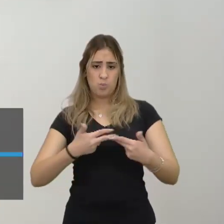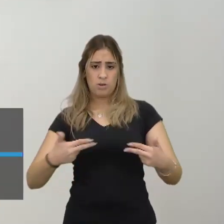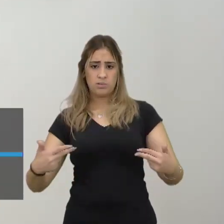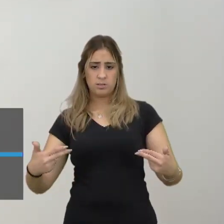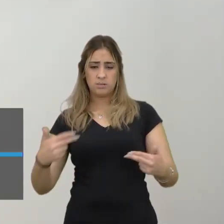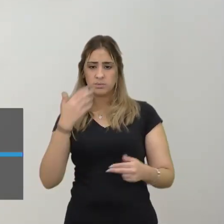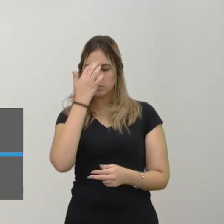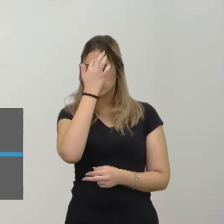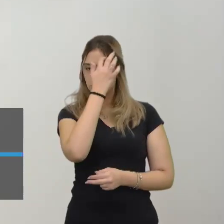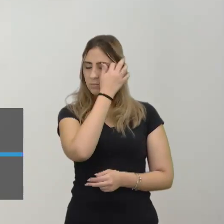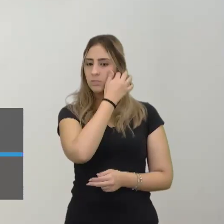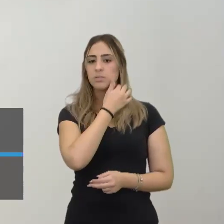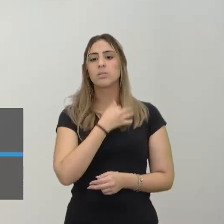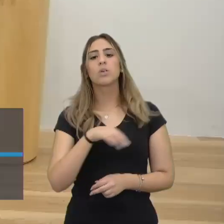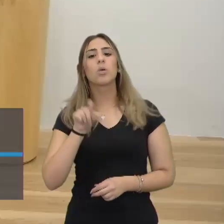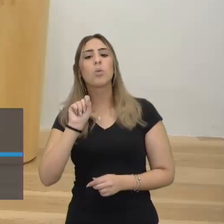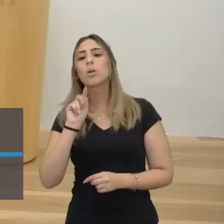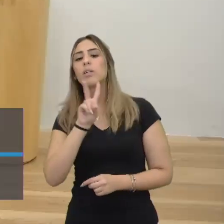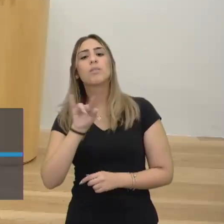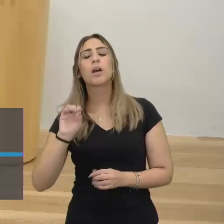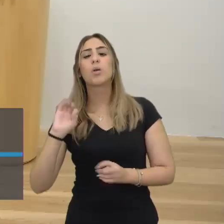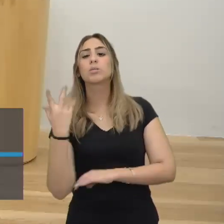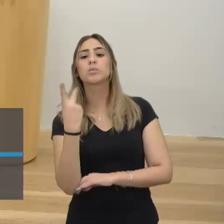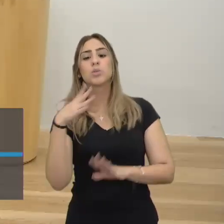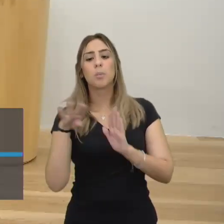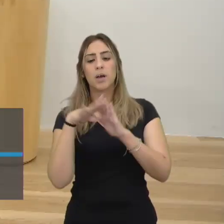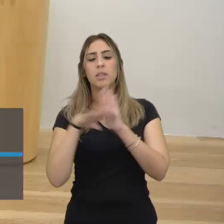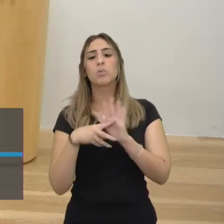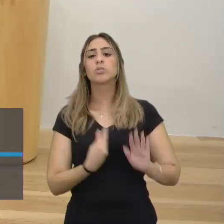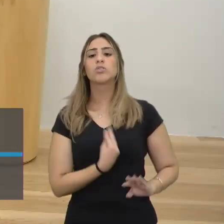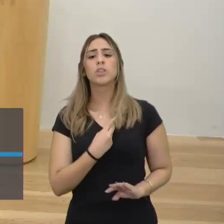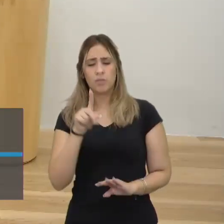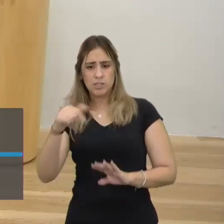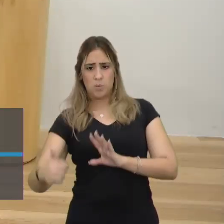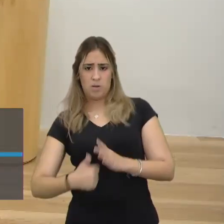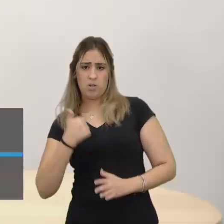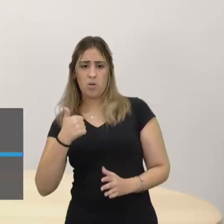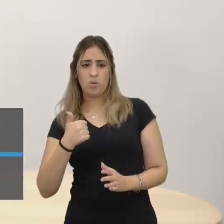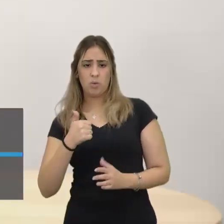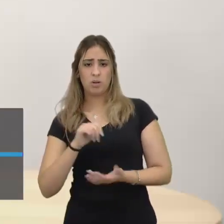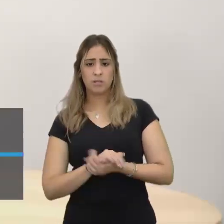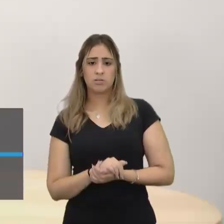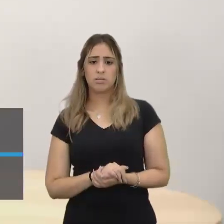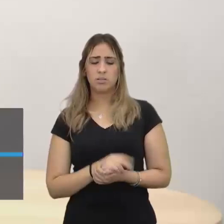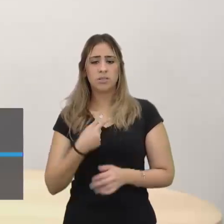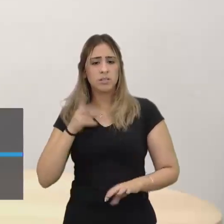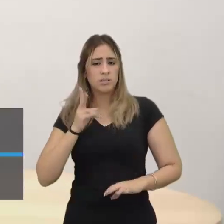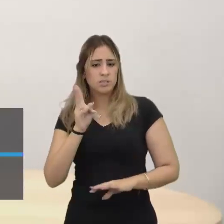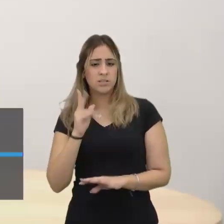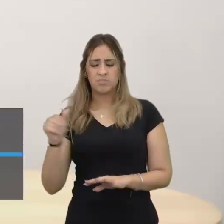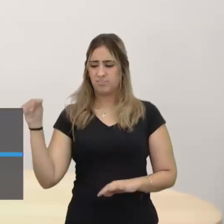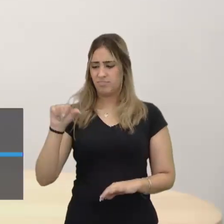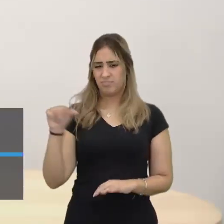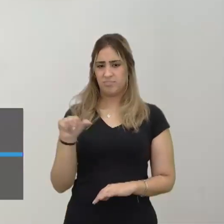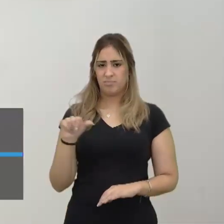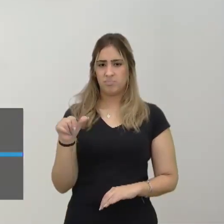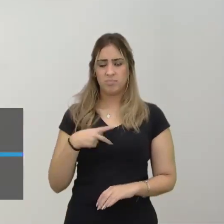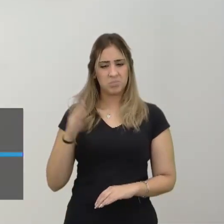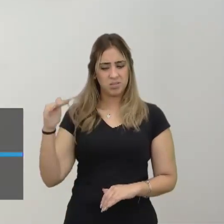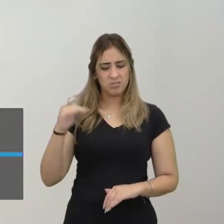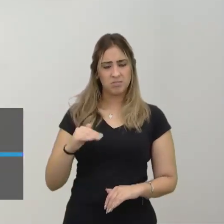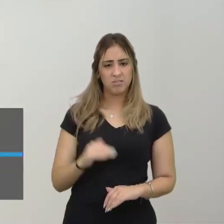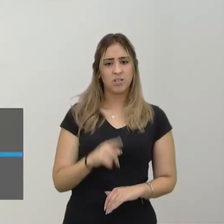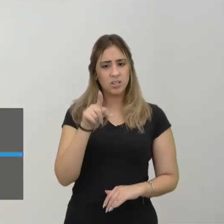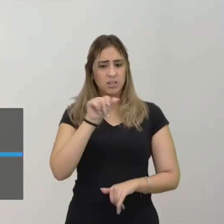Sim. O que vai acontecer com o seu padrão de vida? Vai ser o melhor? Ah, vai estar sempre em declínio. E aí